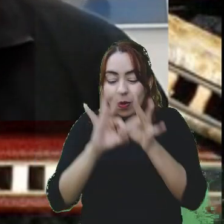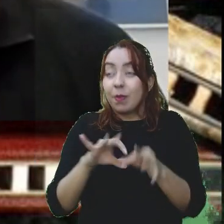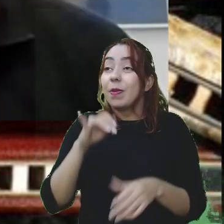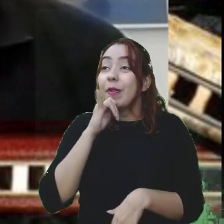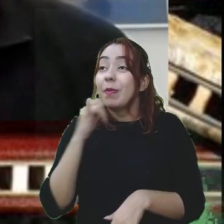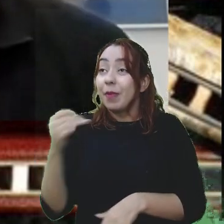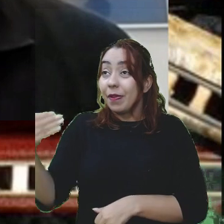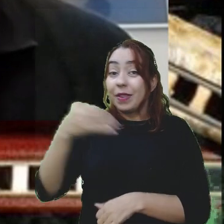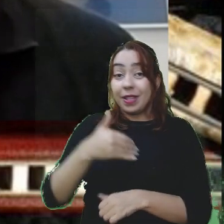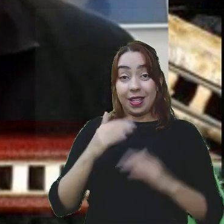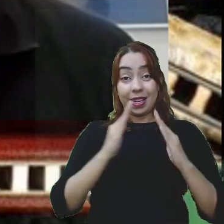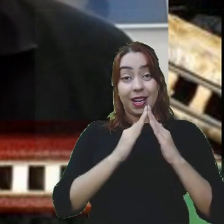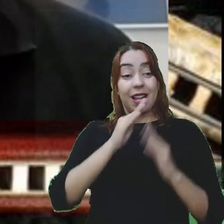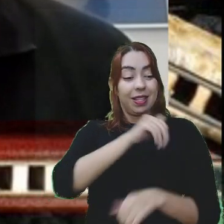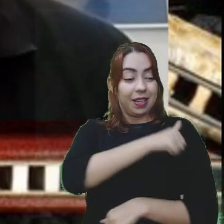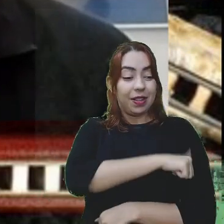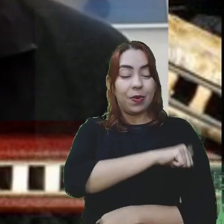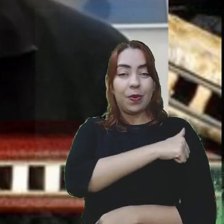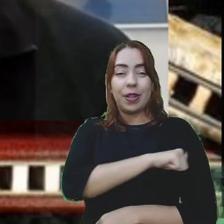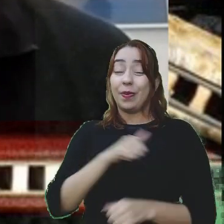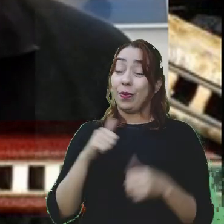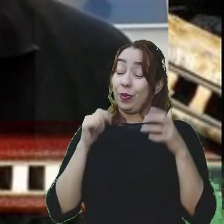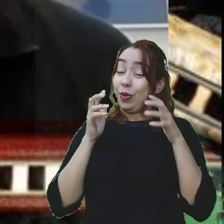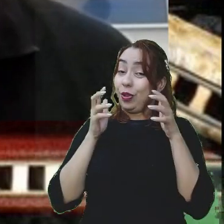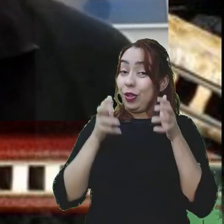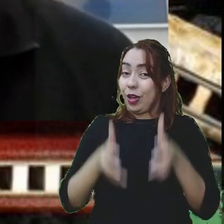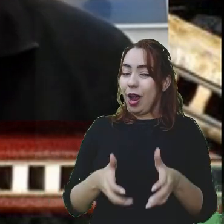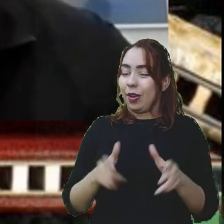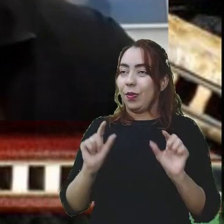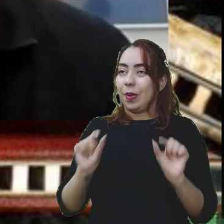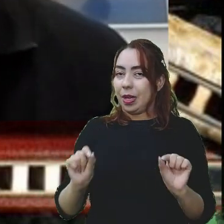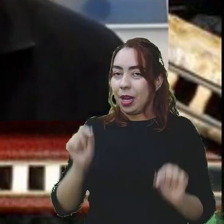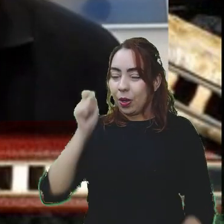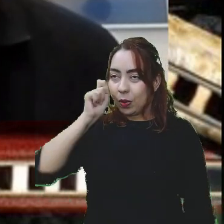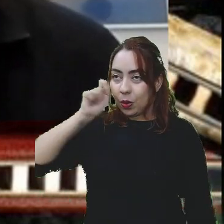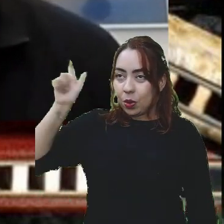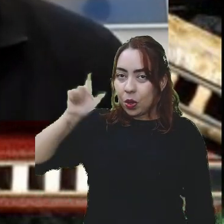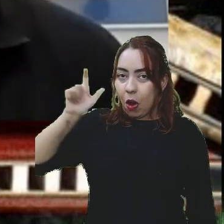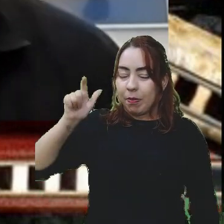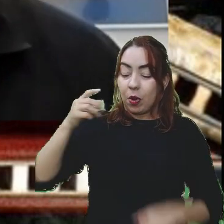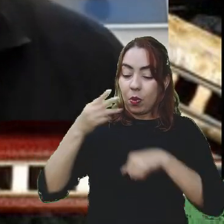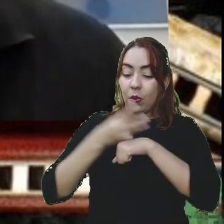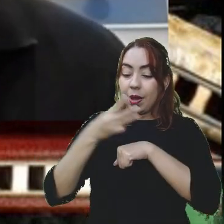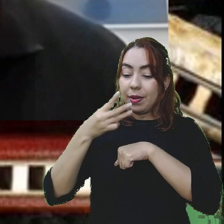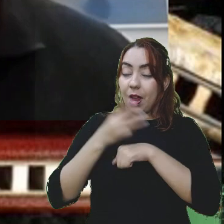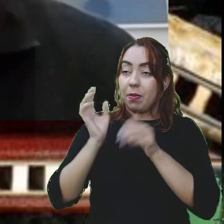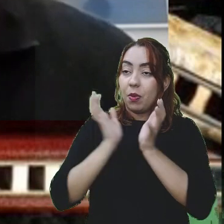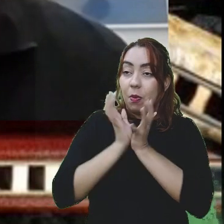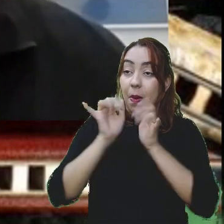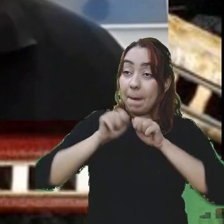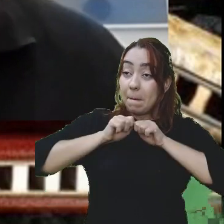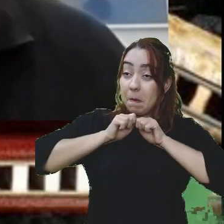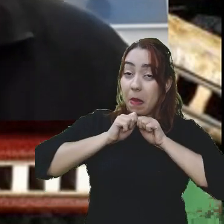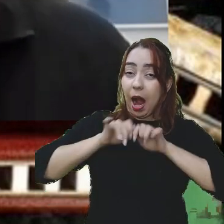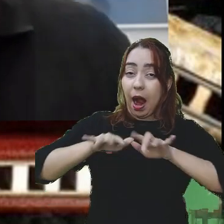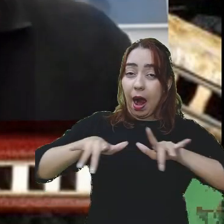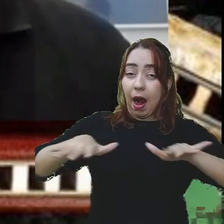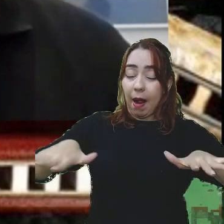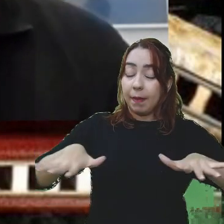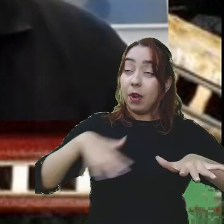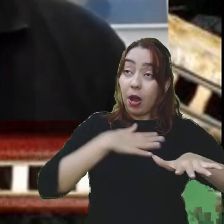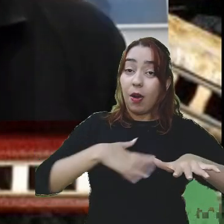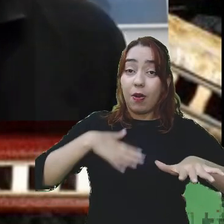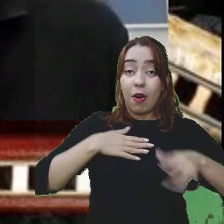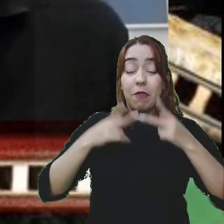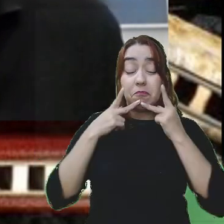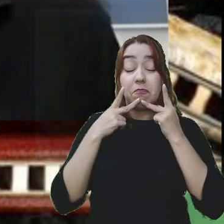isso aqui. Eu tenho uma coisa chata de que quando eu descubro uma coisa, eu boto no grupo. Olha, gente, aconteceu isso, fiz aquilo e tal.